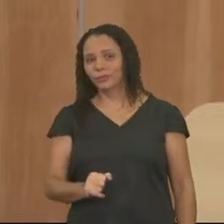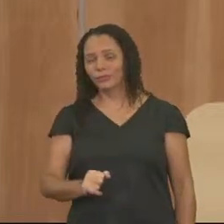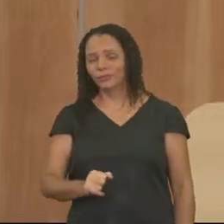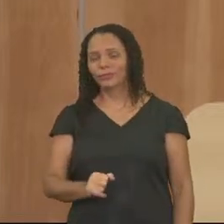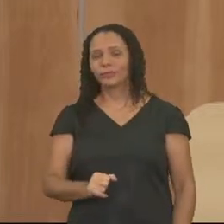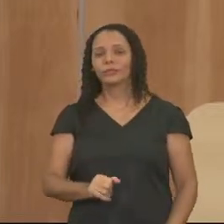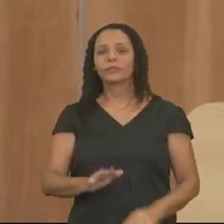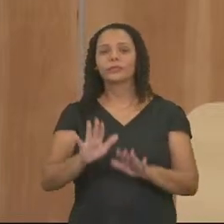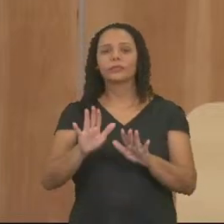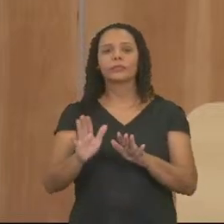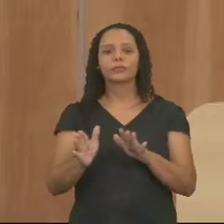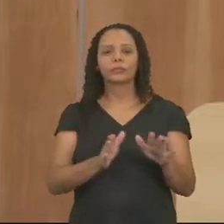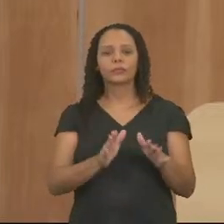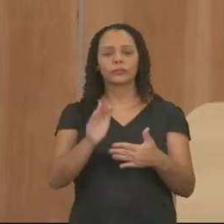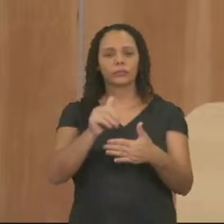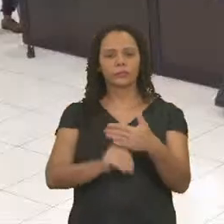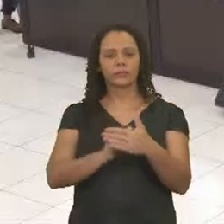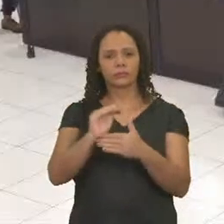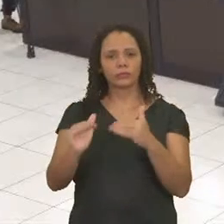senhor presidente.